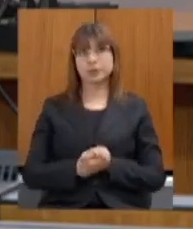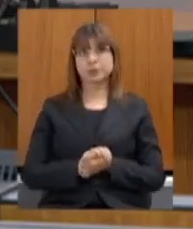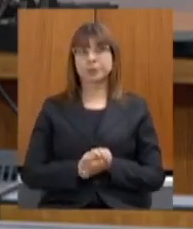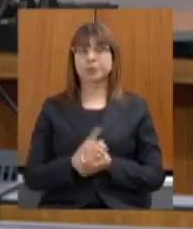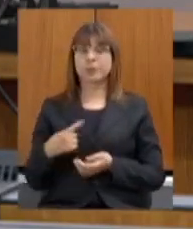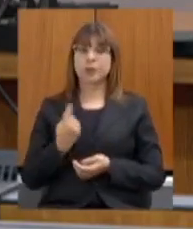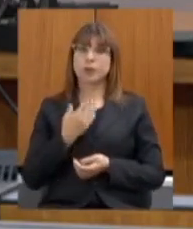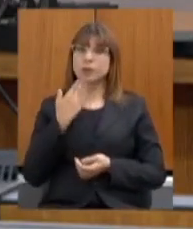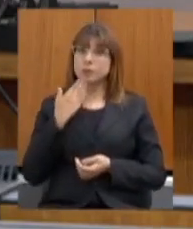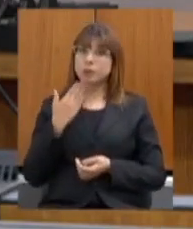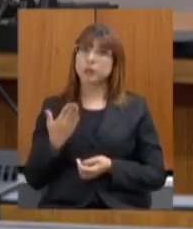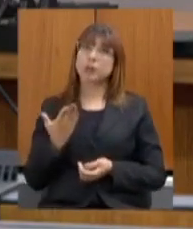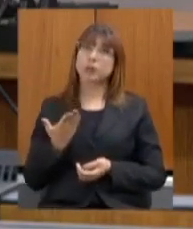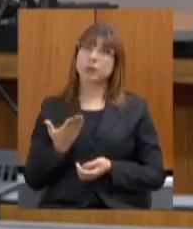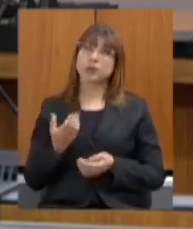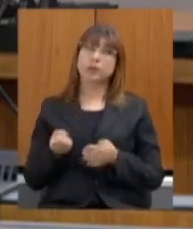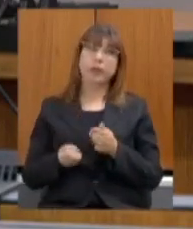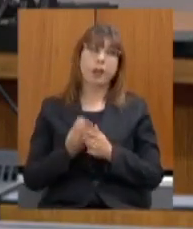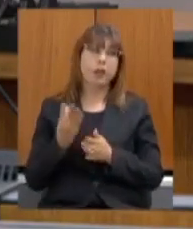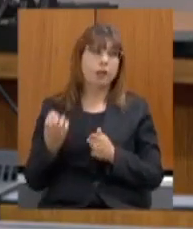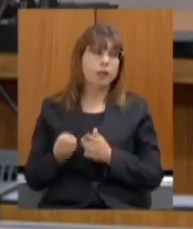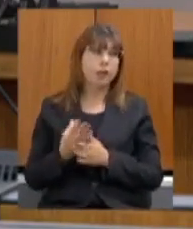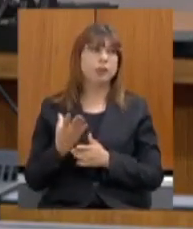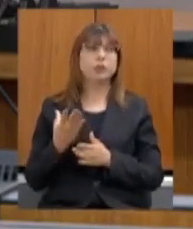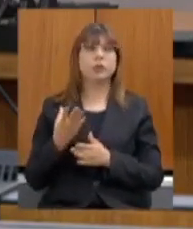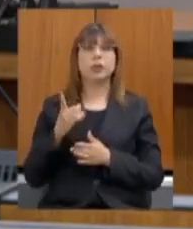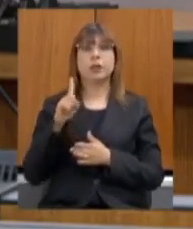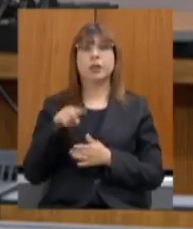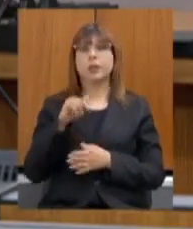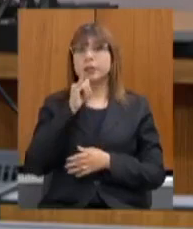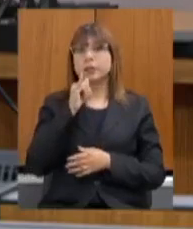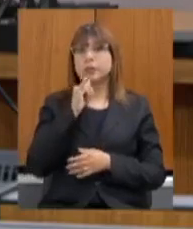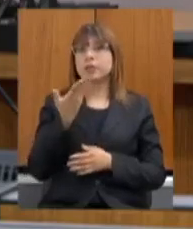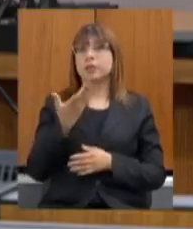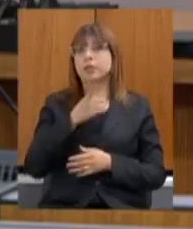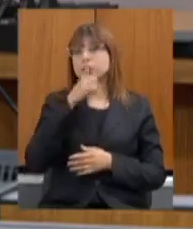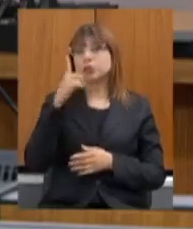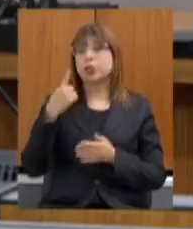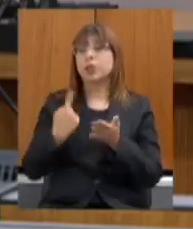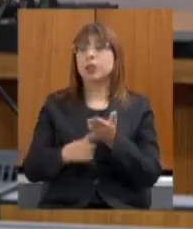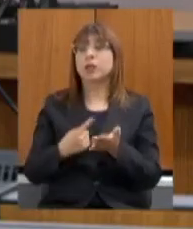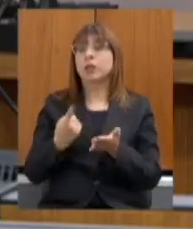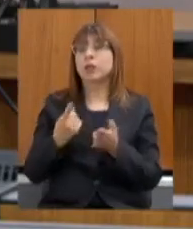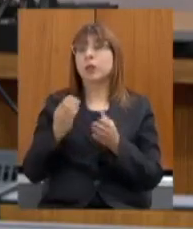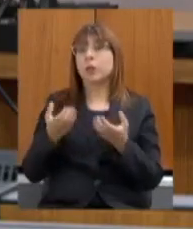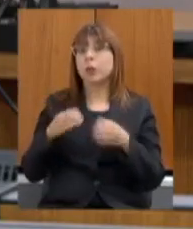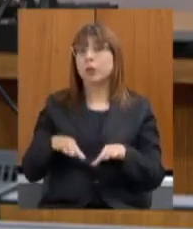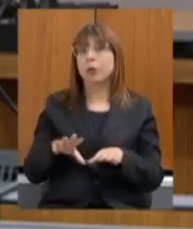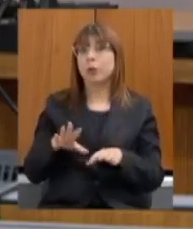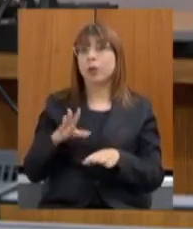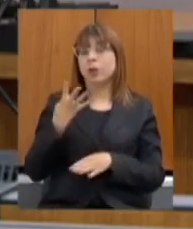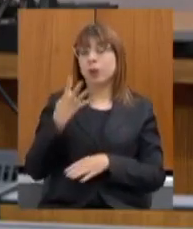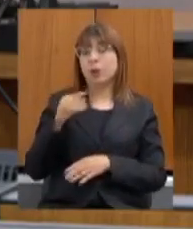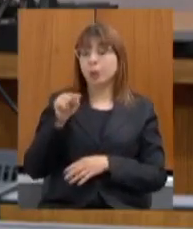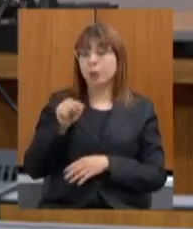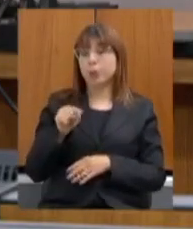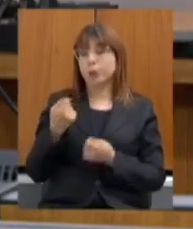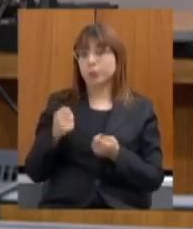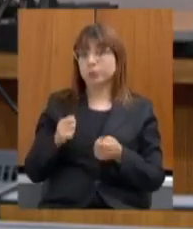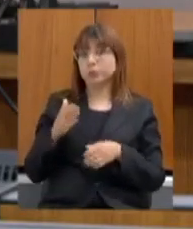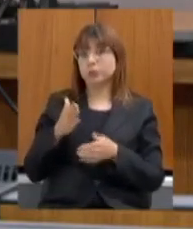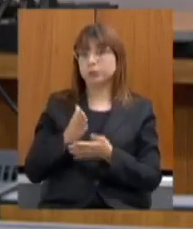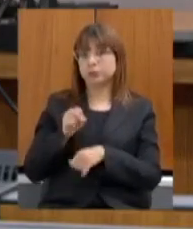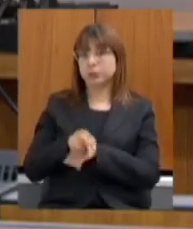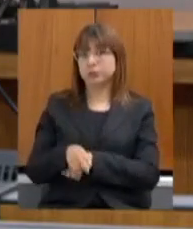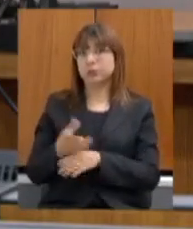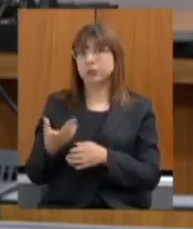solicitar inúmeras vezes cronogramas de nomeações de concurso público, como deveriam ter sido 4 mil nomeações esse ano, a gente não tem